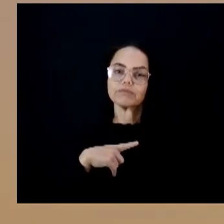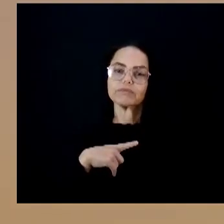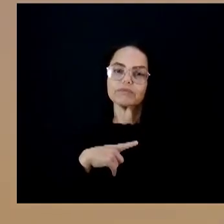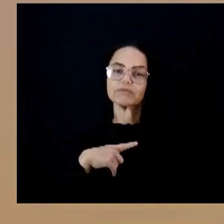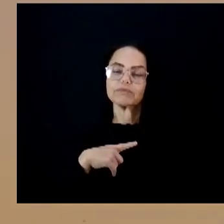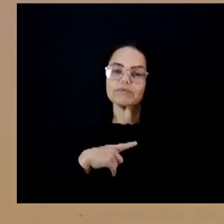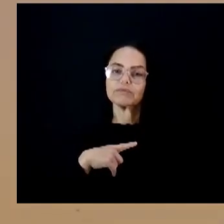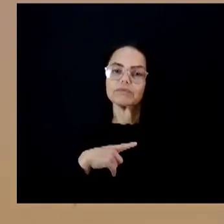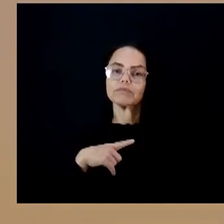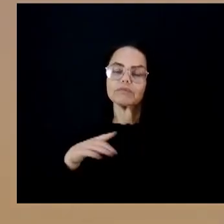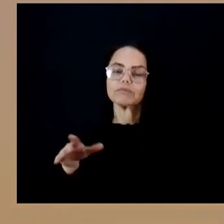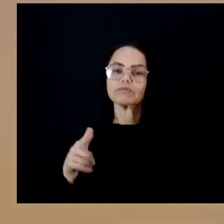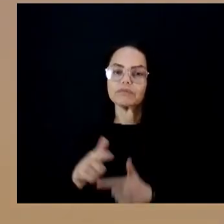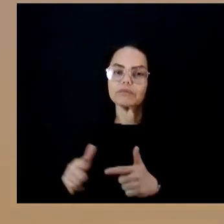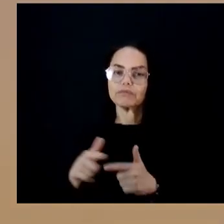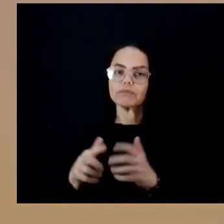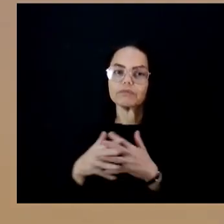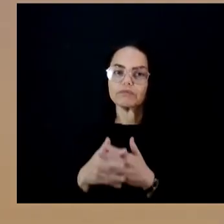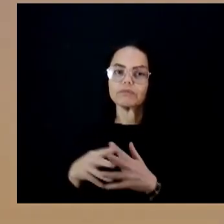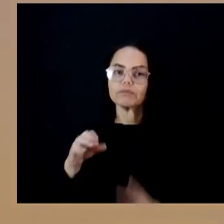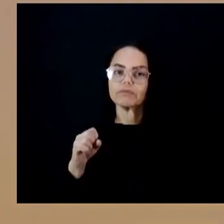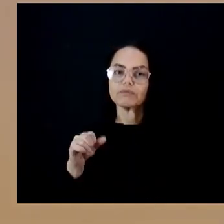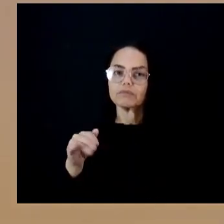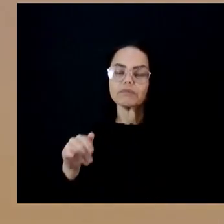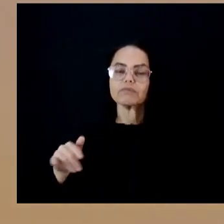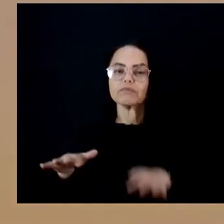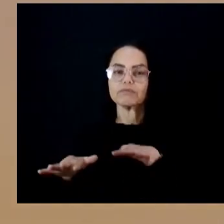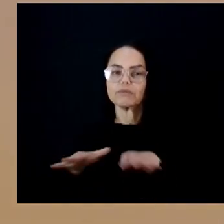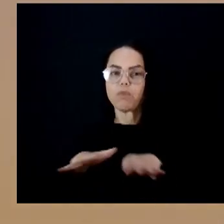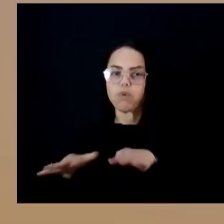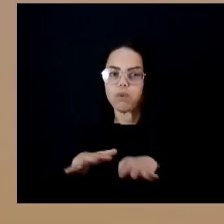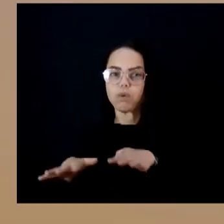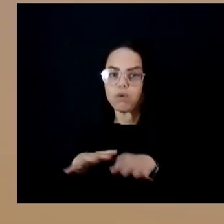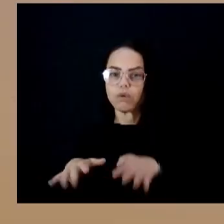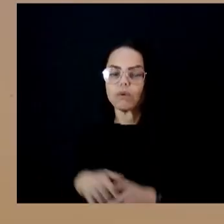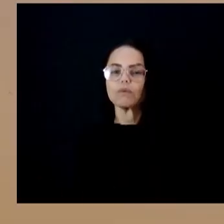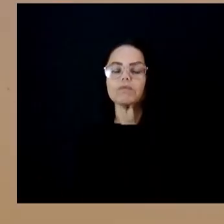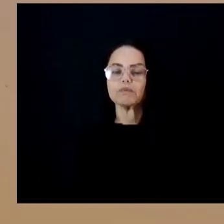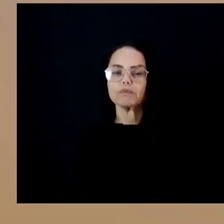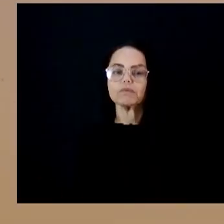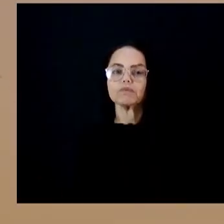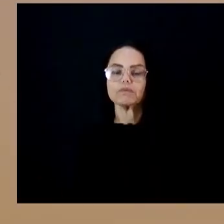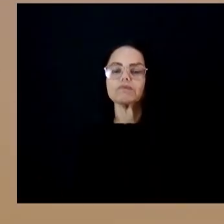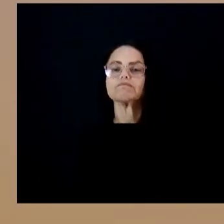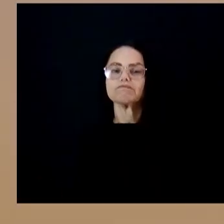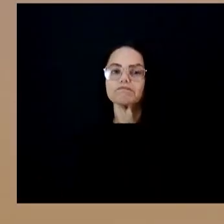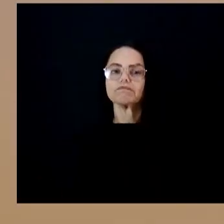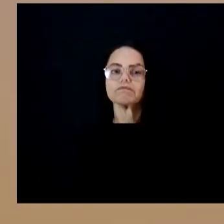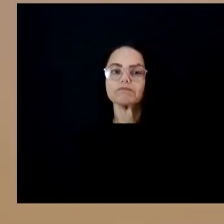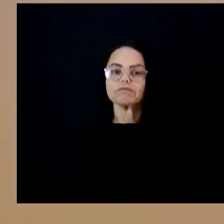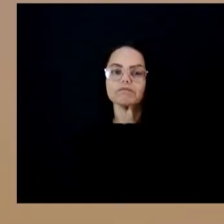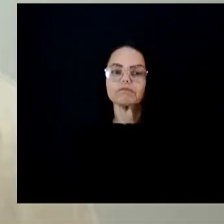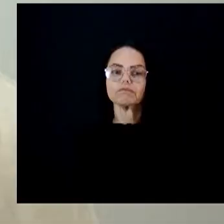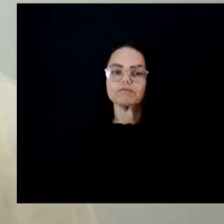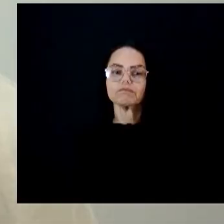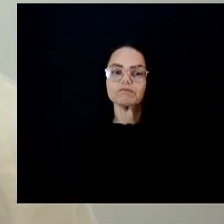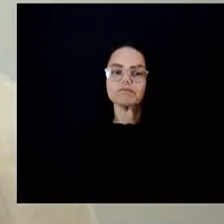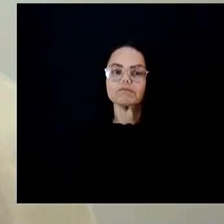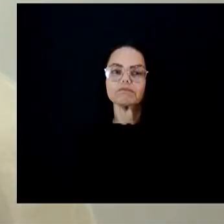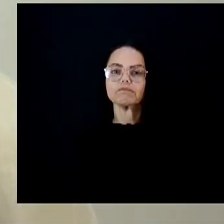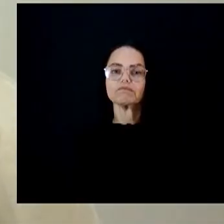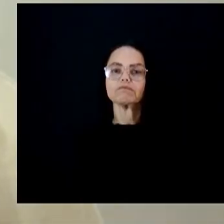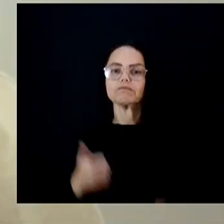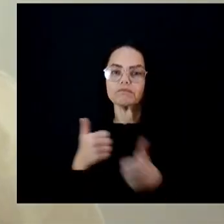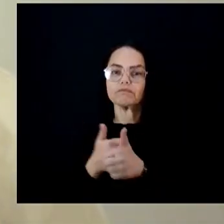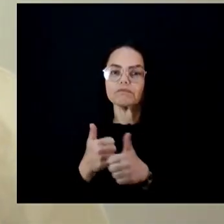né? Quando eu falo sismos e terremotos, você pode compreender como sinônimos também. Então, regiões próximas à barragem